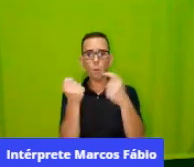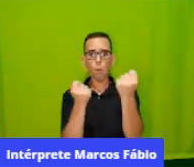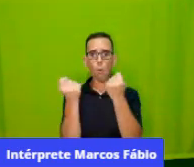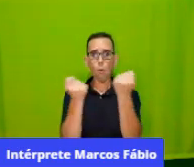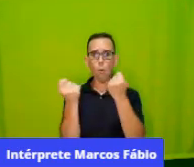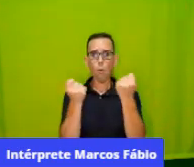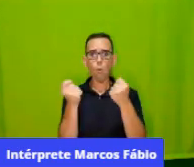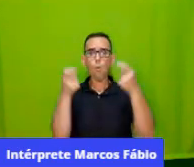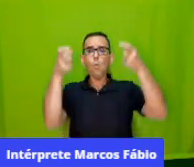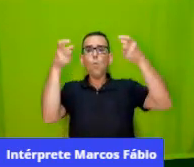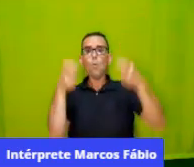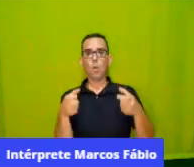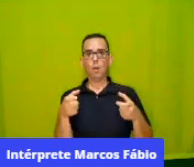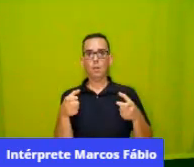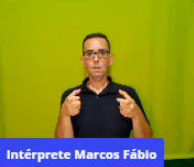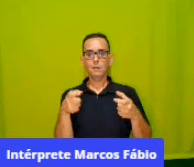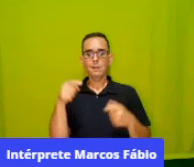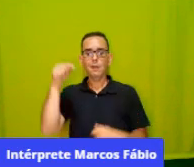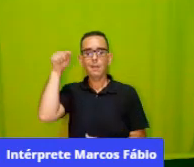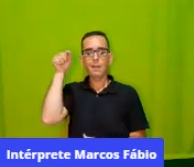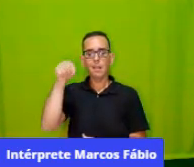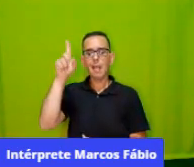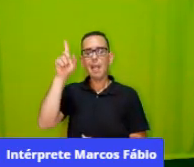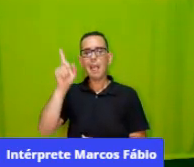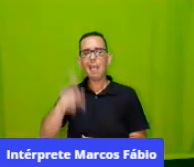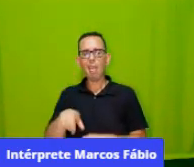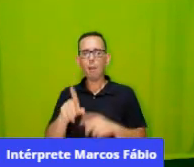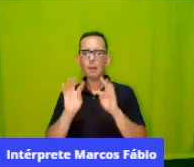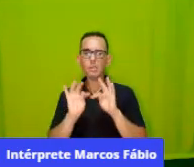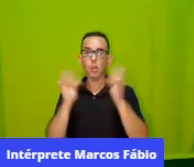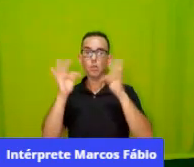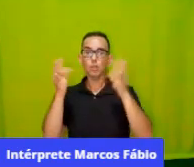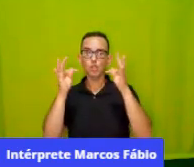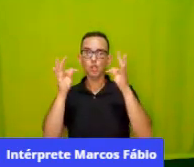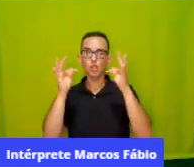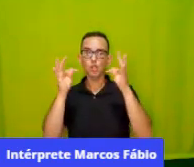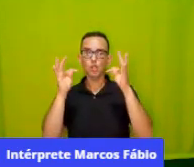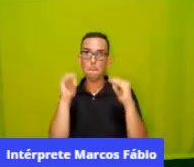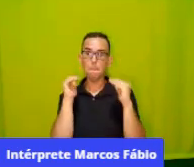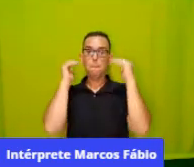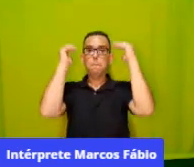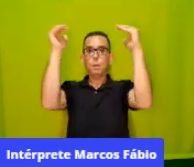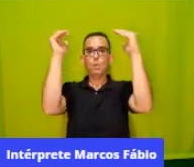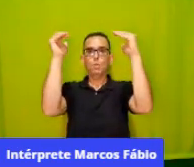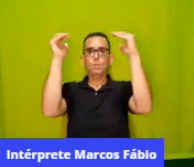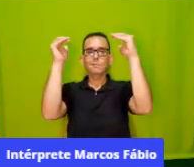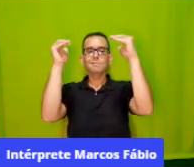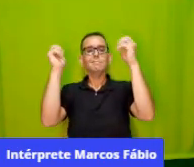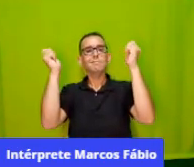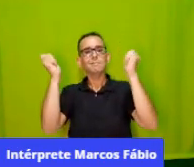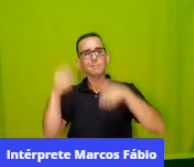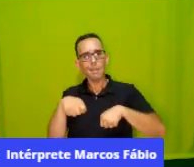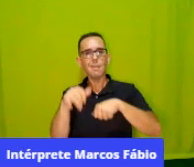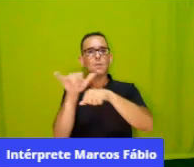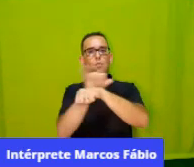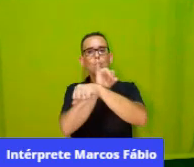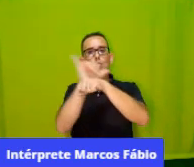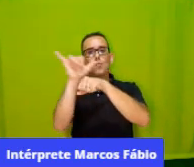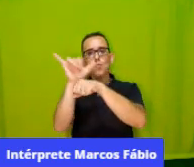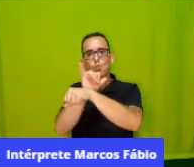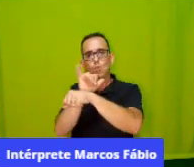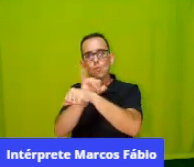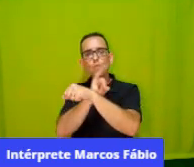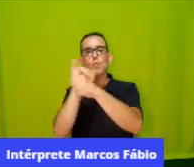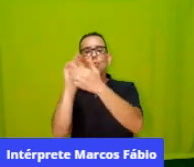ambiente. Então, aqui já é uma alta tecnologia assistiva, então já envolve recursos e